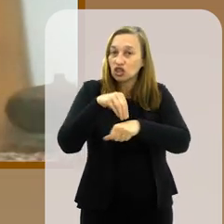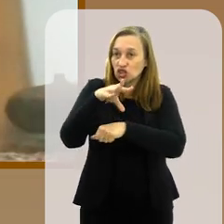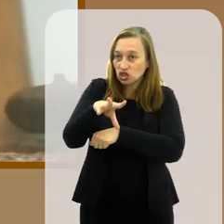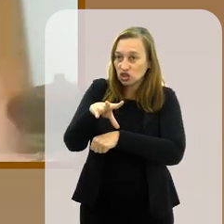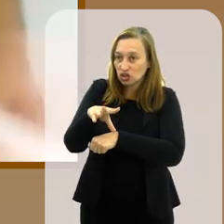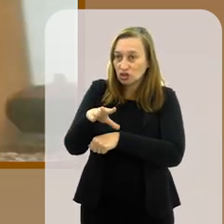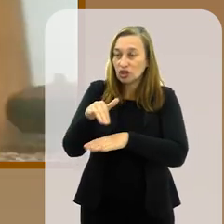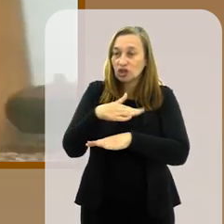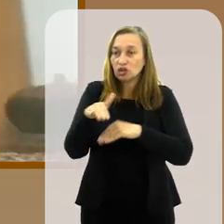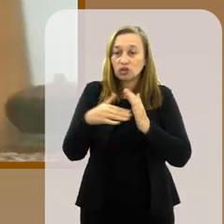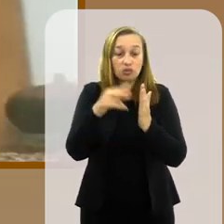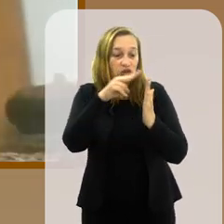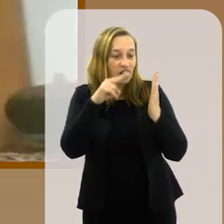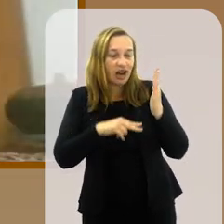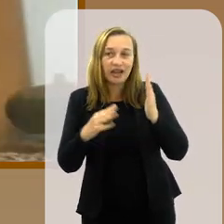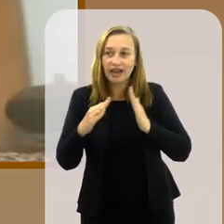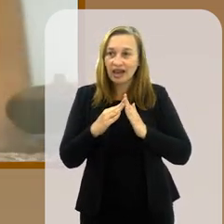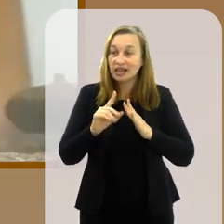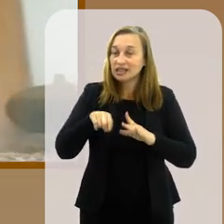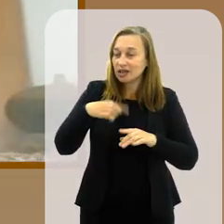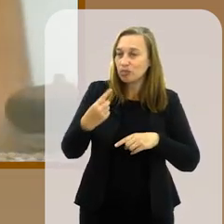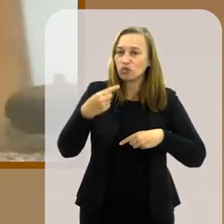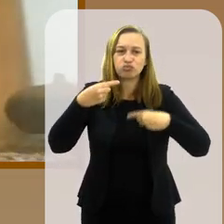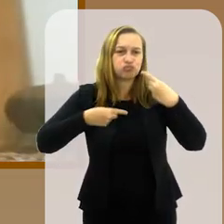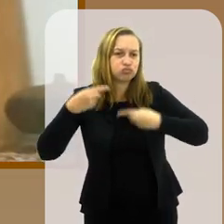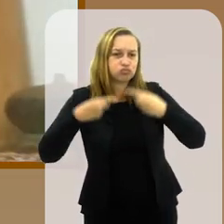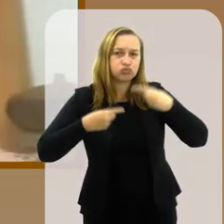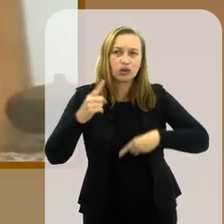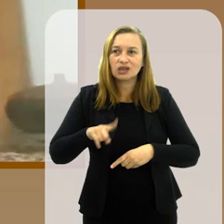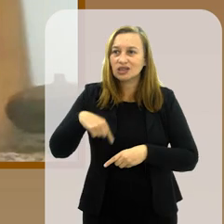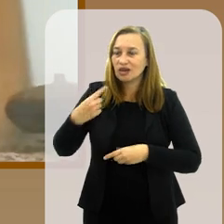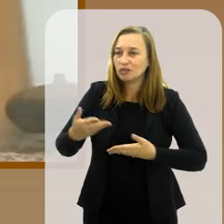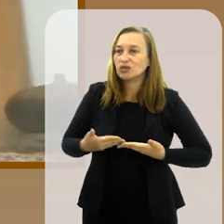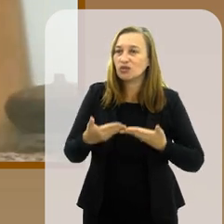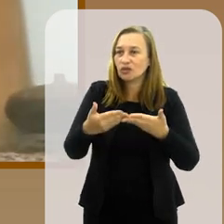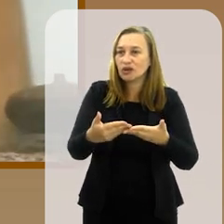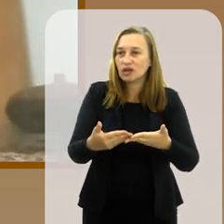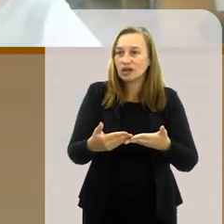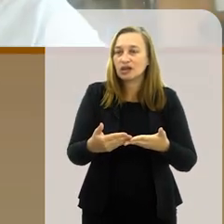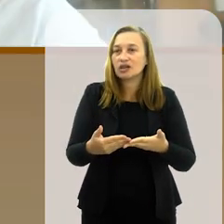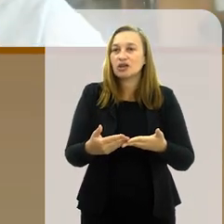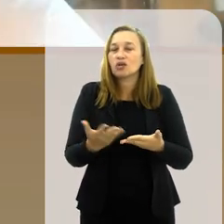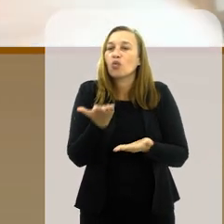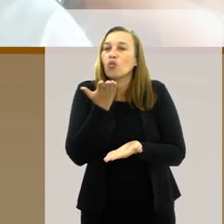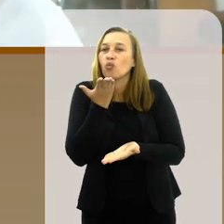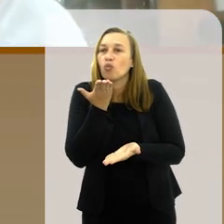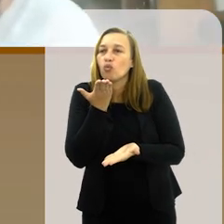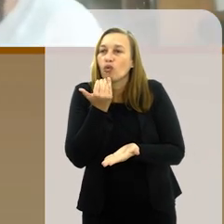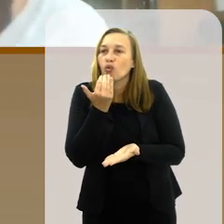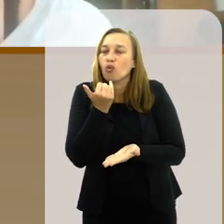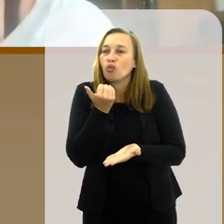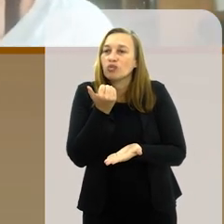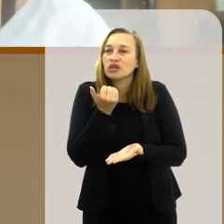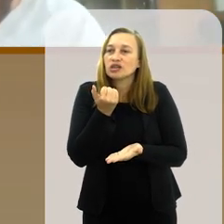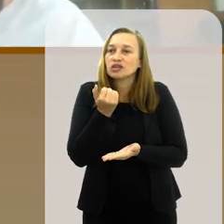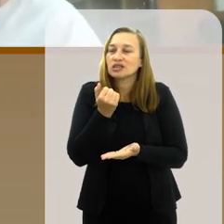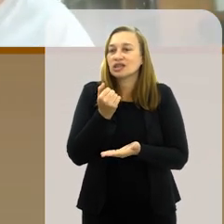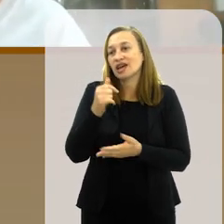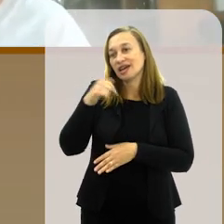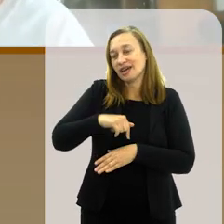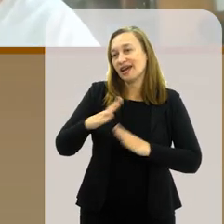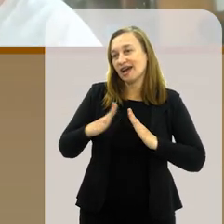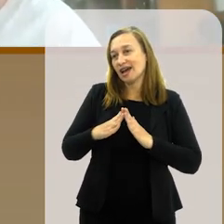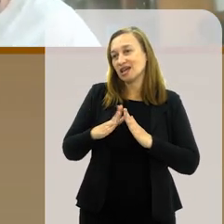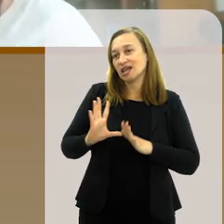né, indico um livro, todo mundo lê em casa, depois tem uma discussão, depois eu ofereço um lindo almoço, que a gente